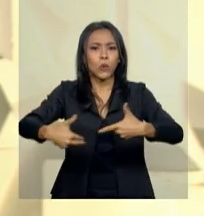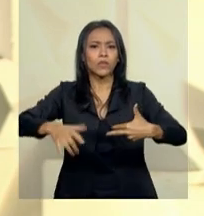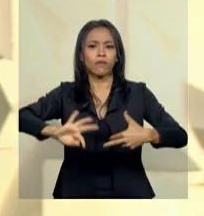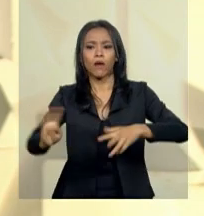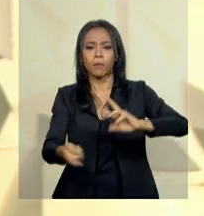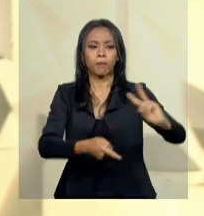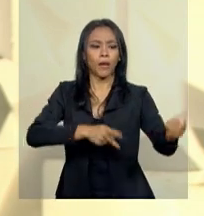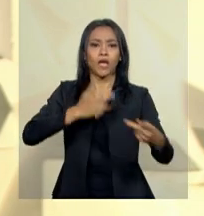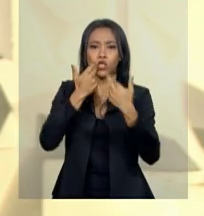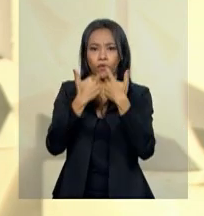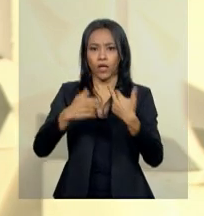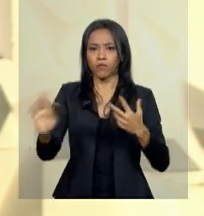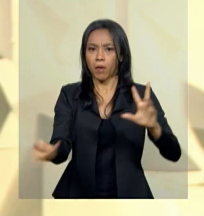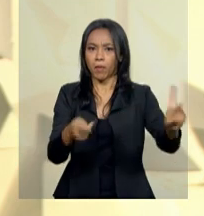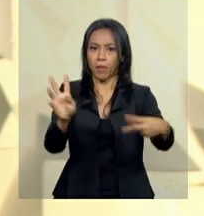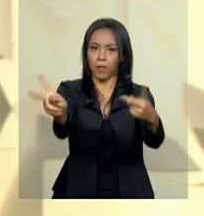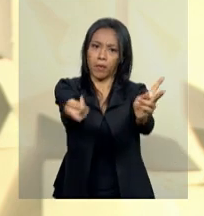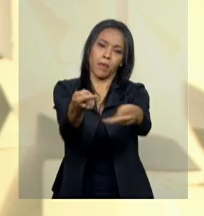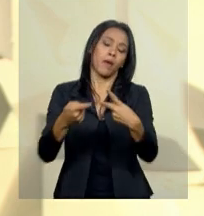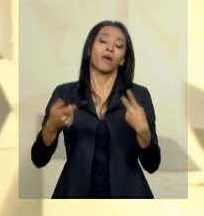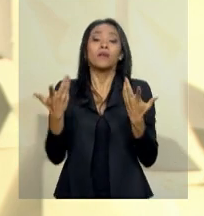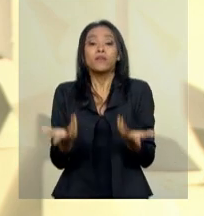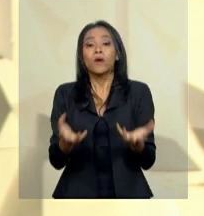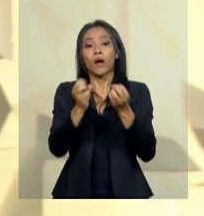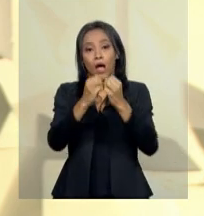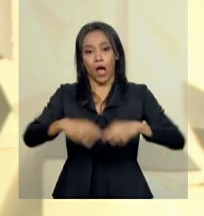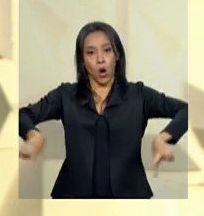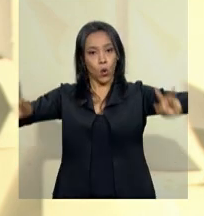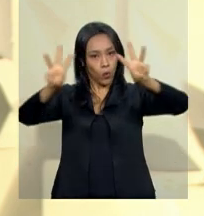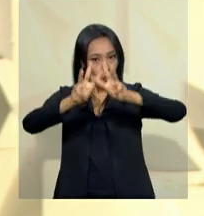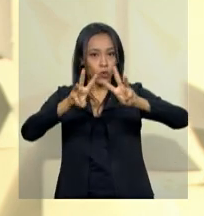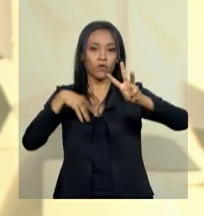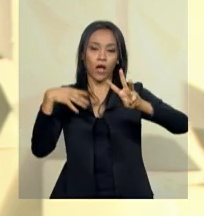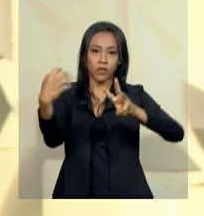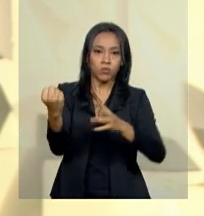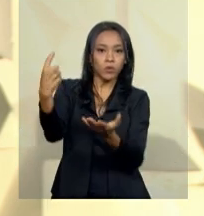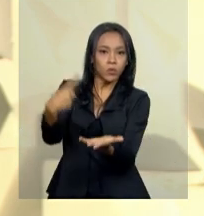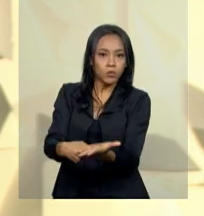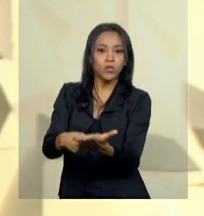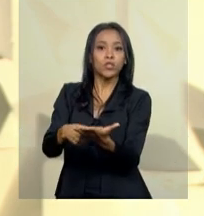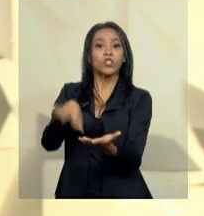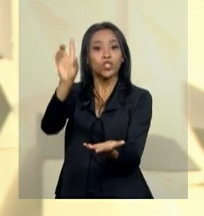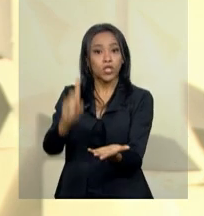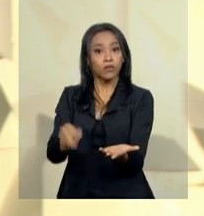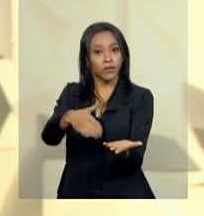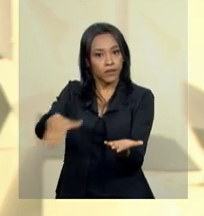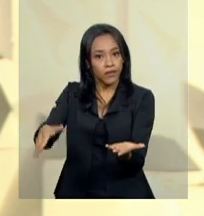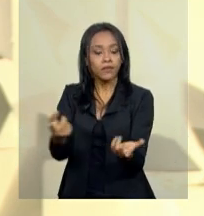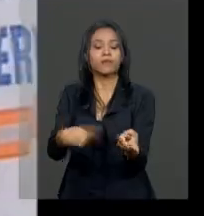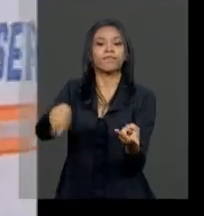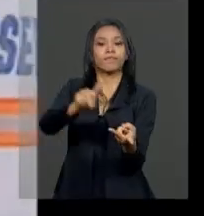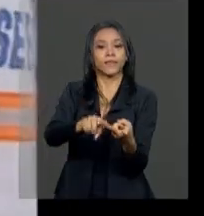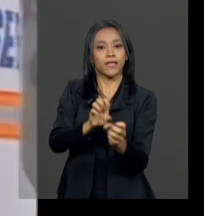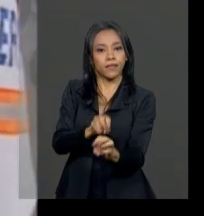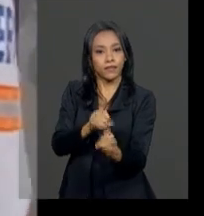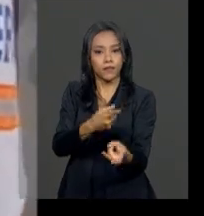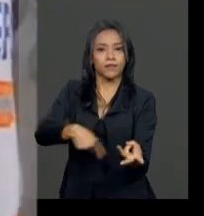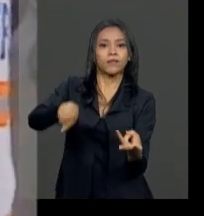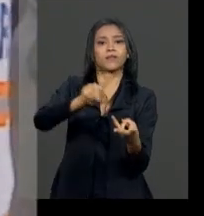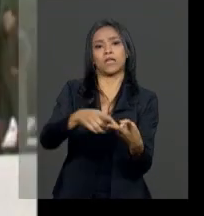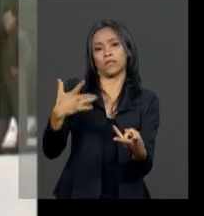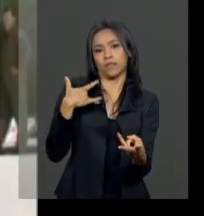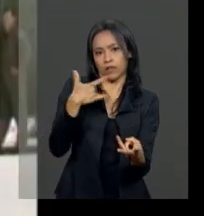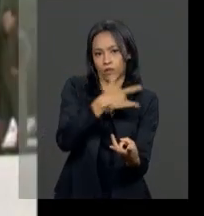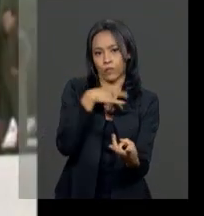Isso quer dizer o quê? A ONU foi assumindo tarefas que envolviam a discussão sobre os direitos das crianças, a educação, a saúde